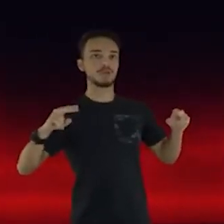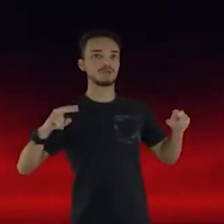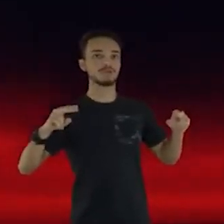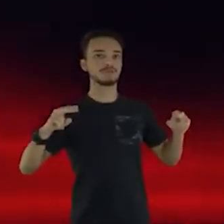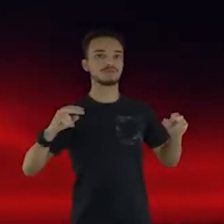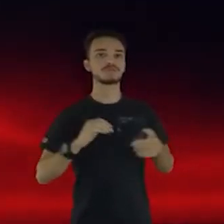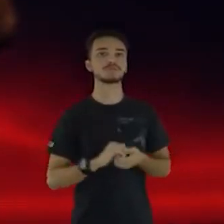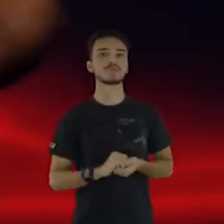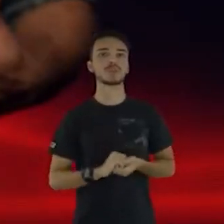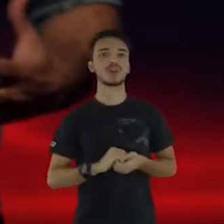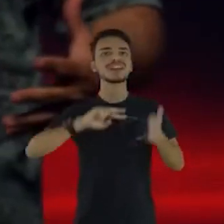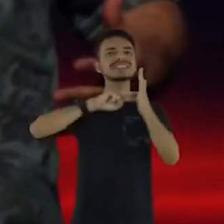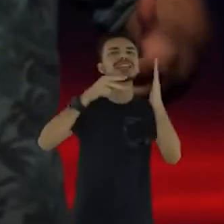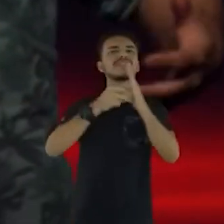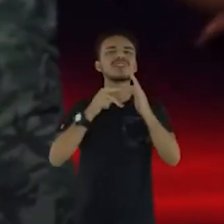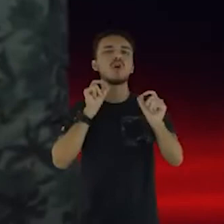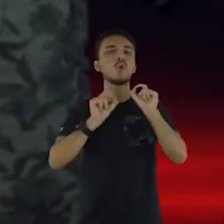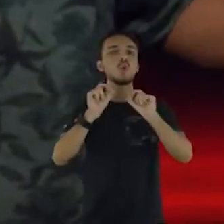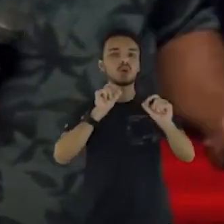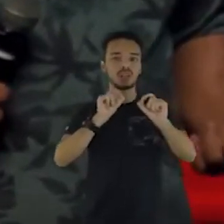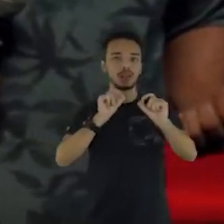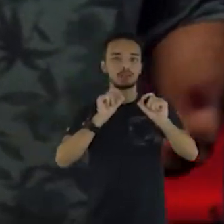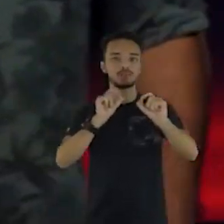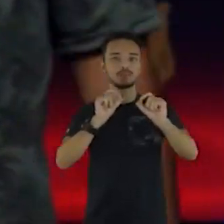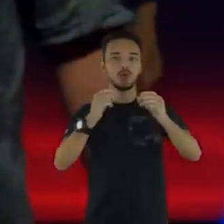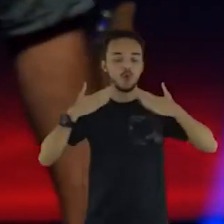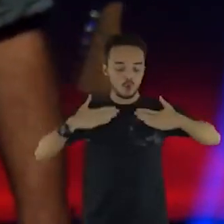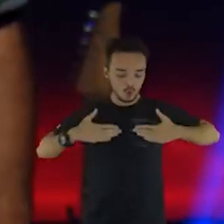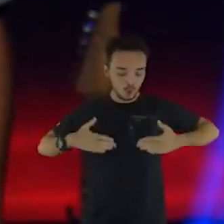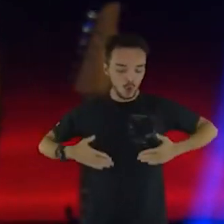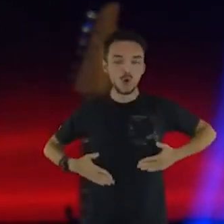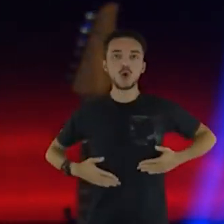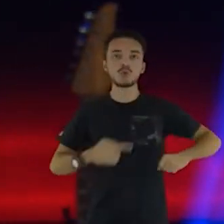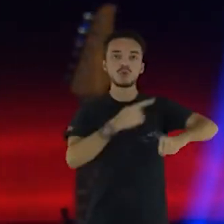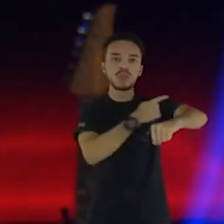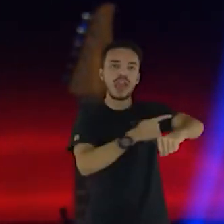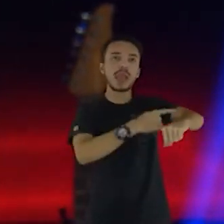Você precisa ser um, porque um corpo sem um membro,